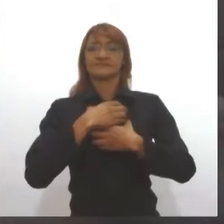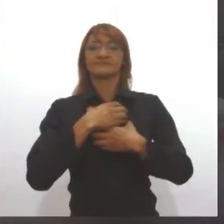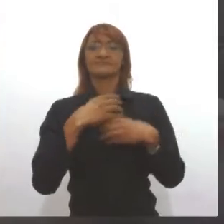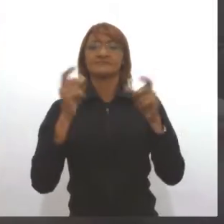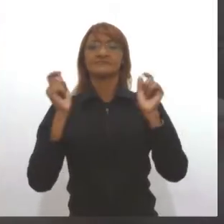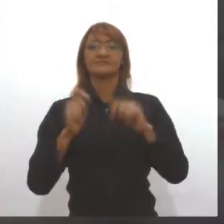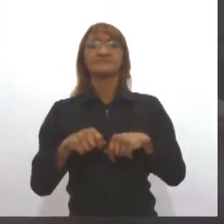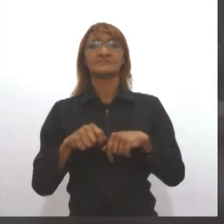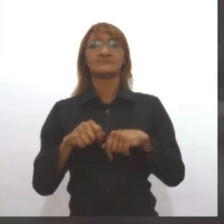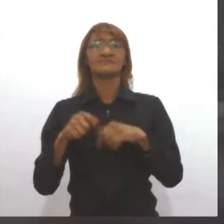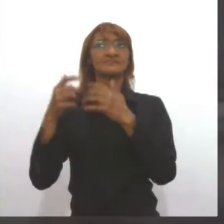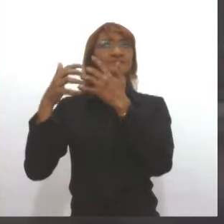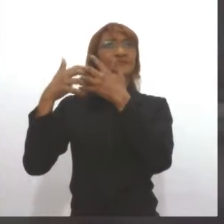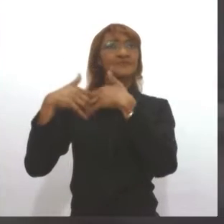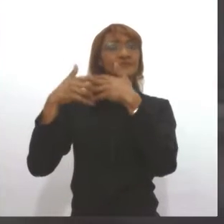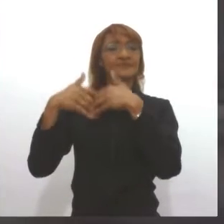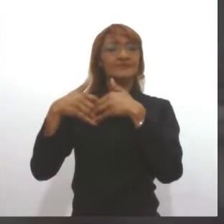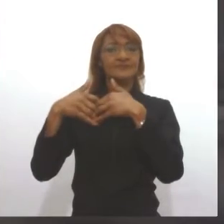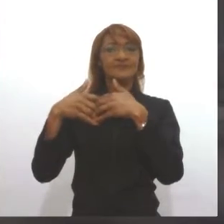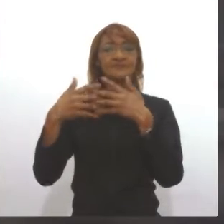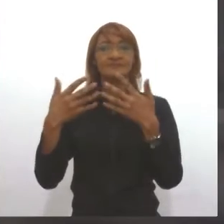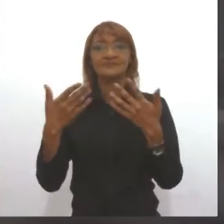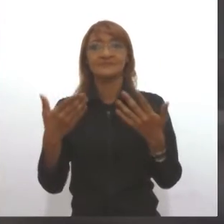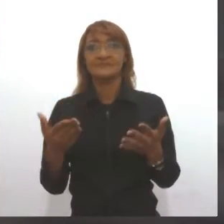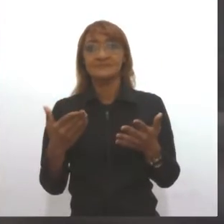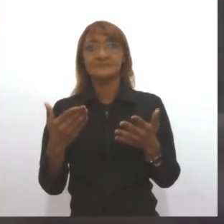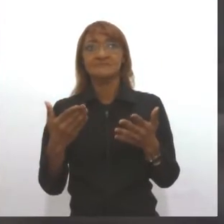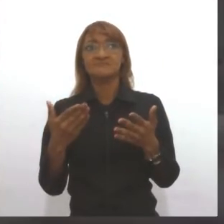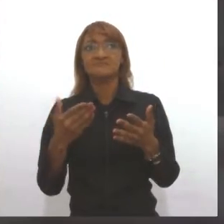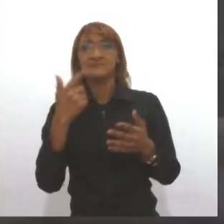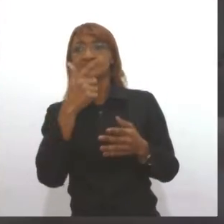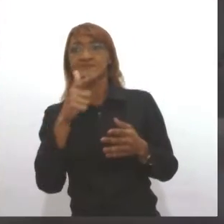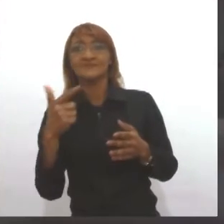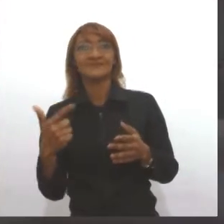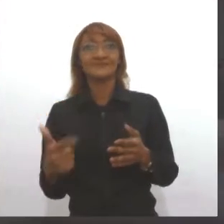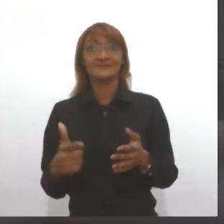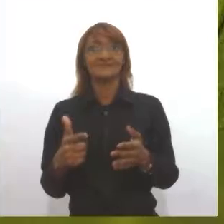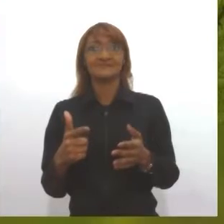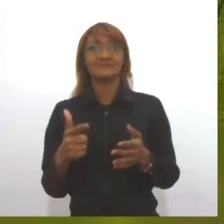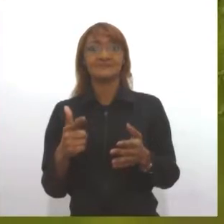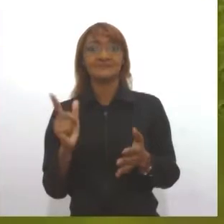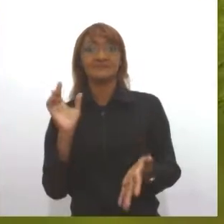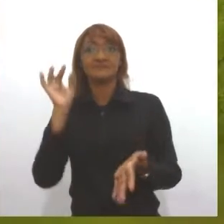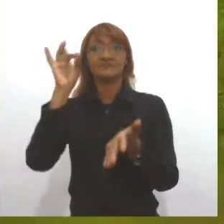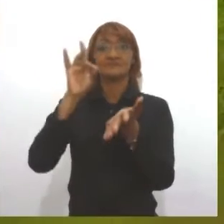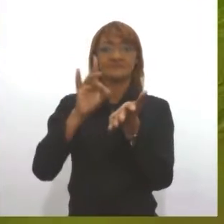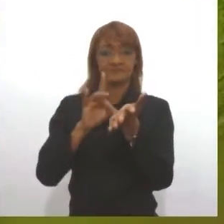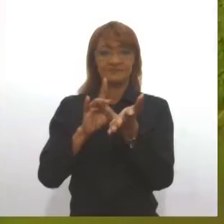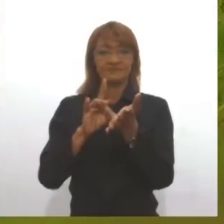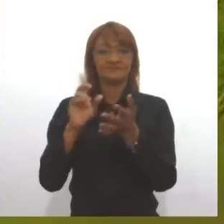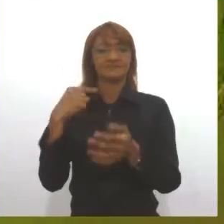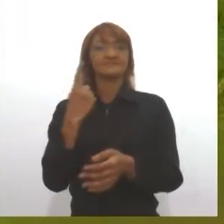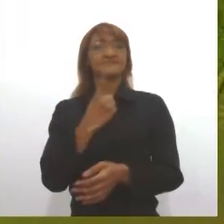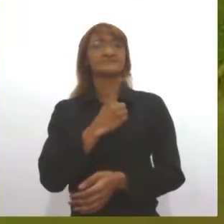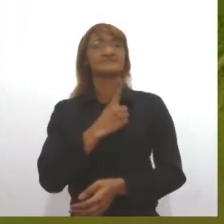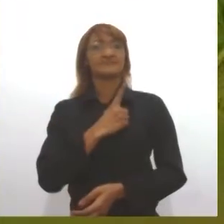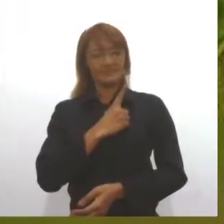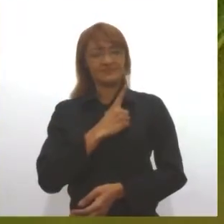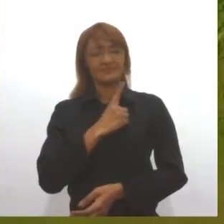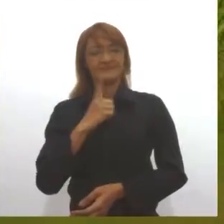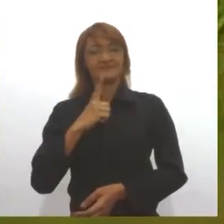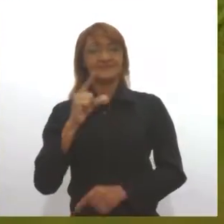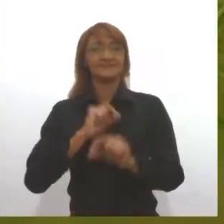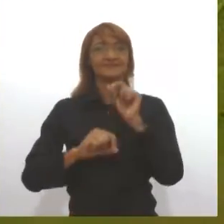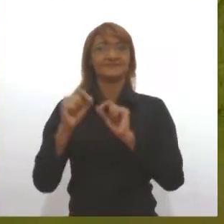utilizar o raciocínio e nada possa encontrar de irreal, o que nós vamos ter, na verdade, também é